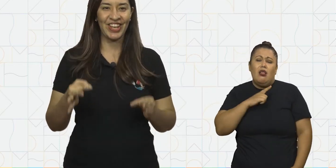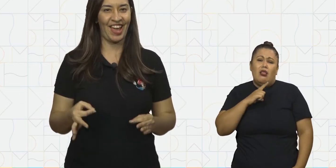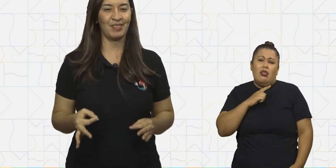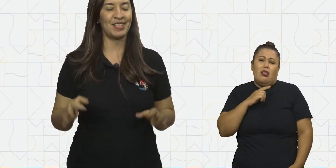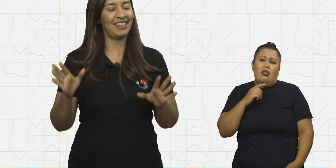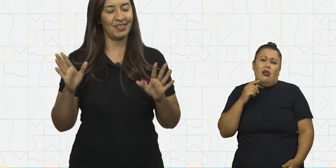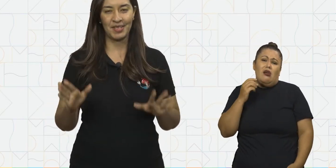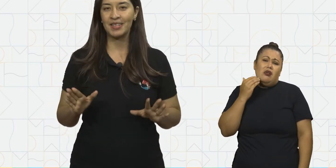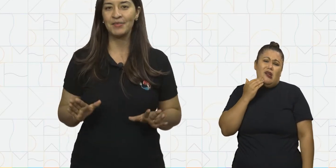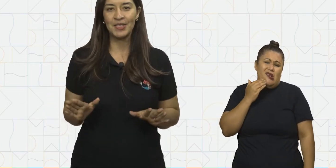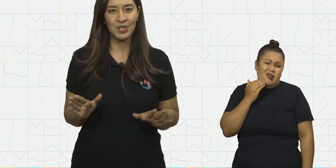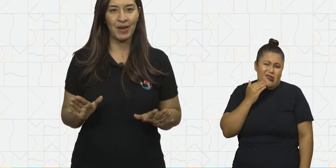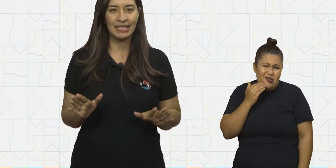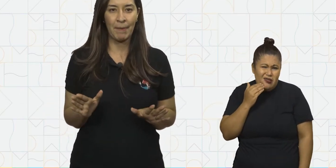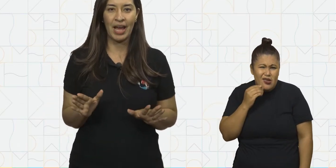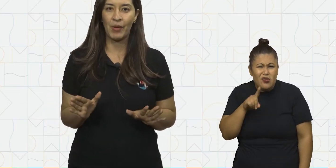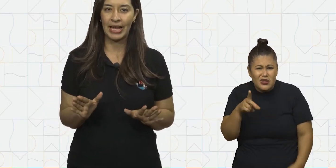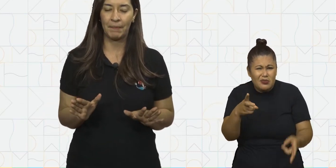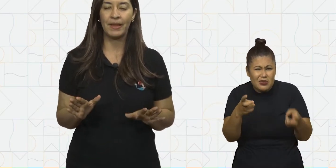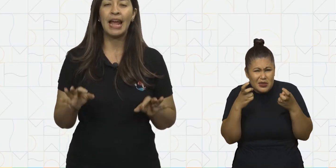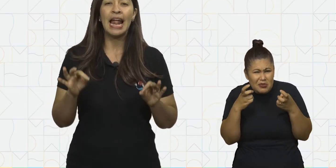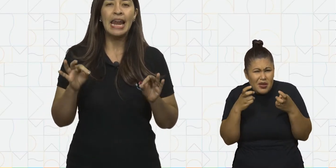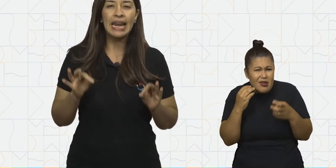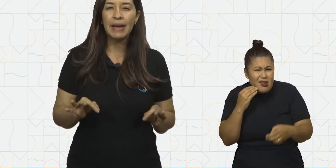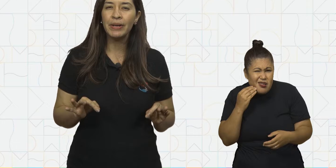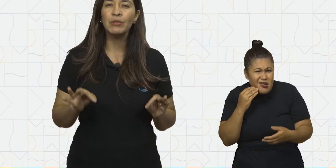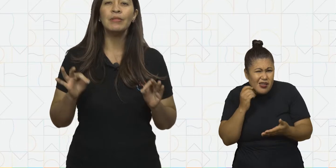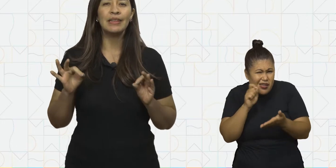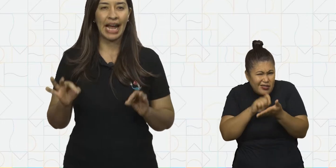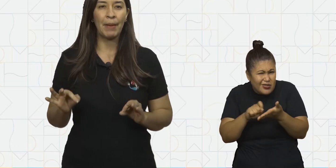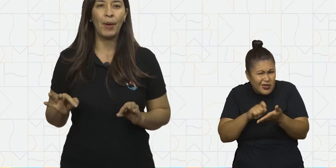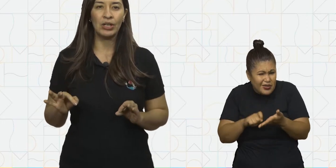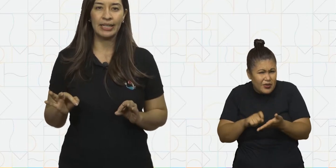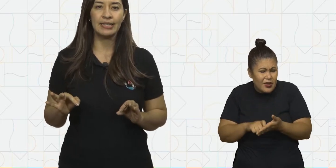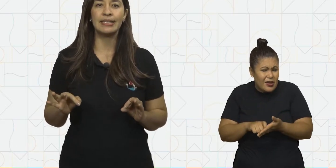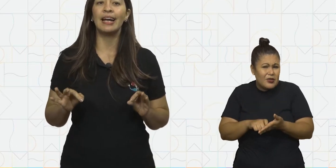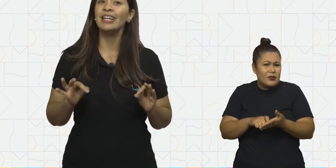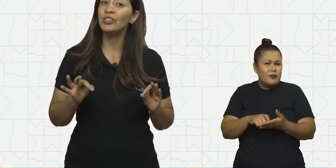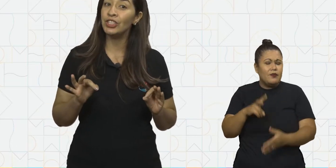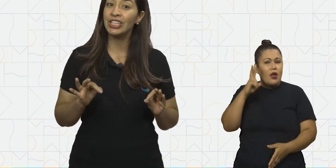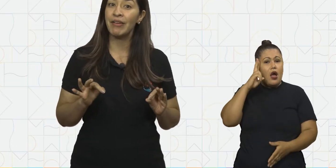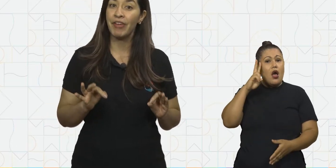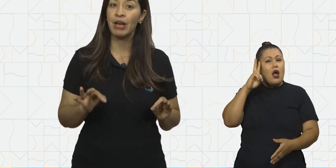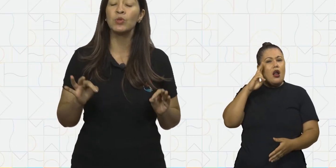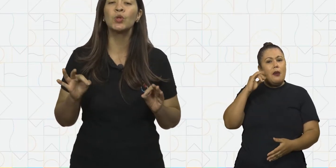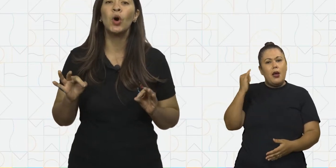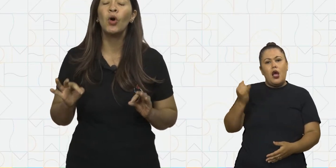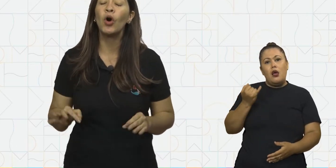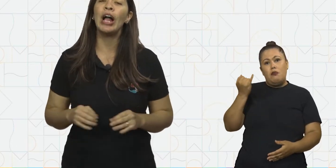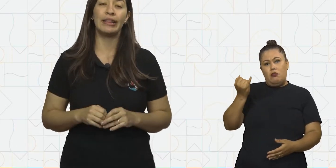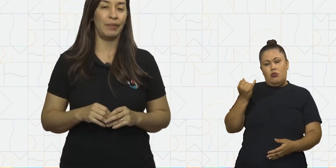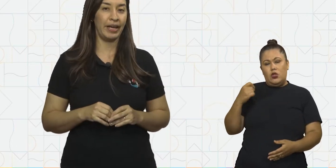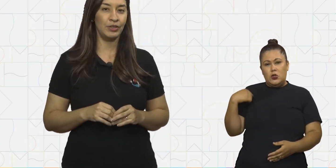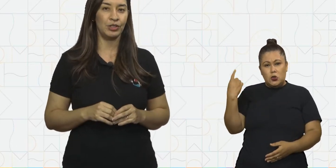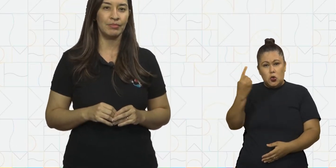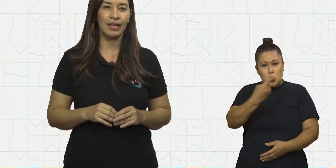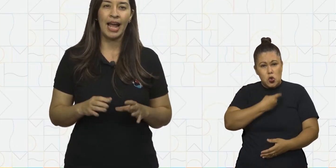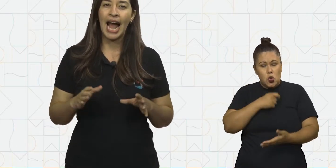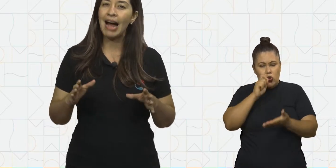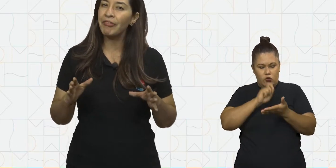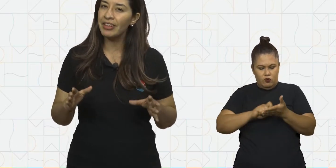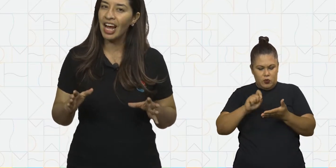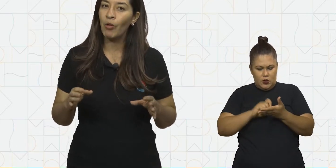cheia de erros. Não sei se vocês perceberam aí. Lembram da importância de escrevermos